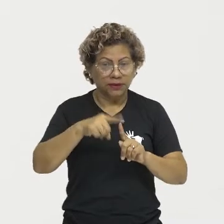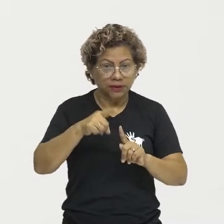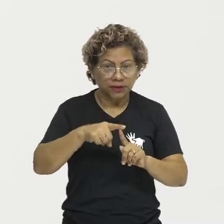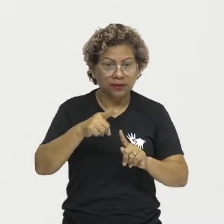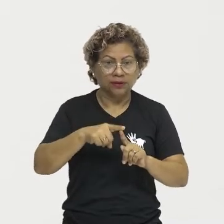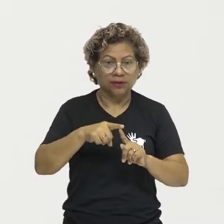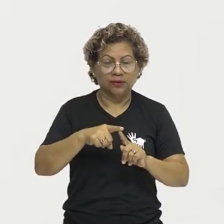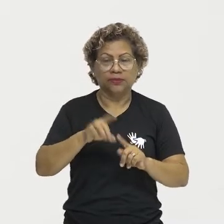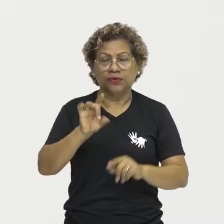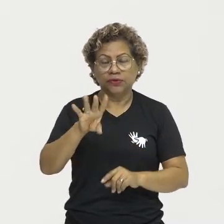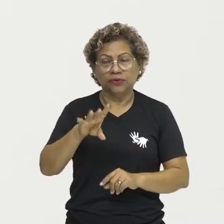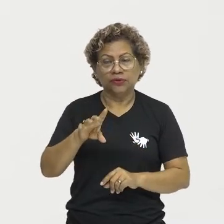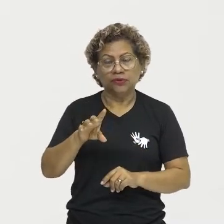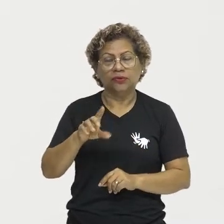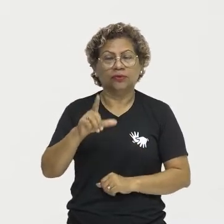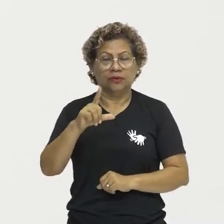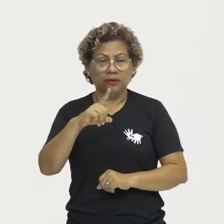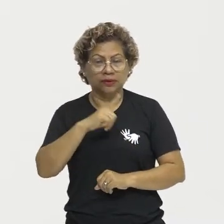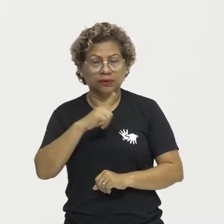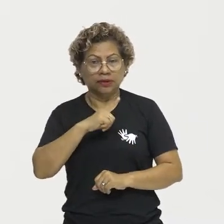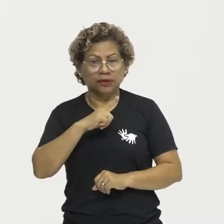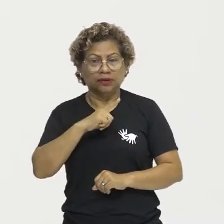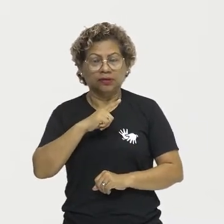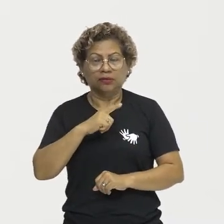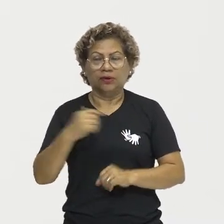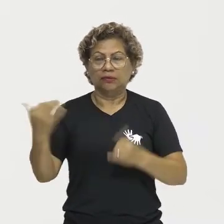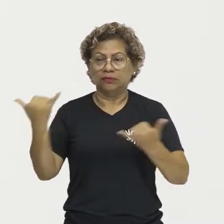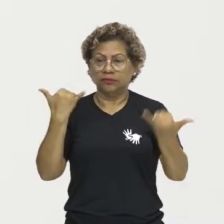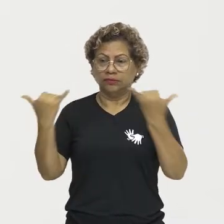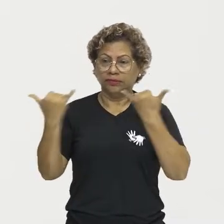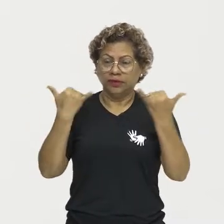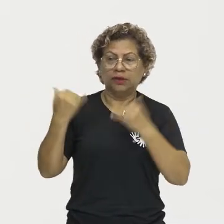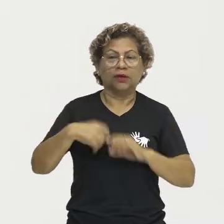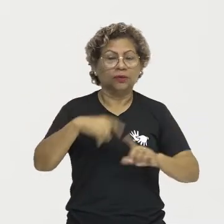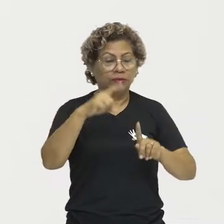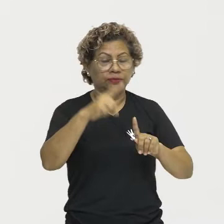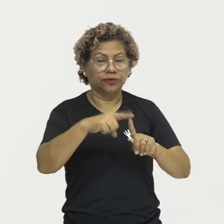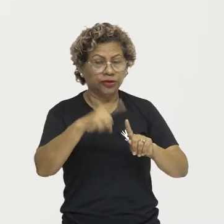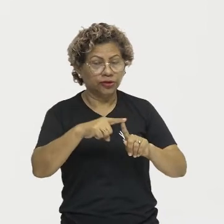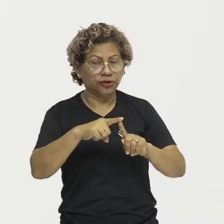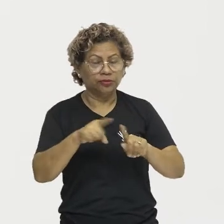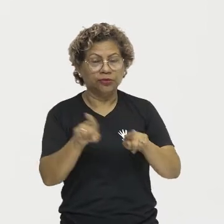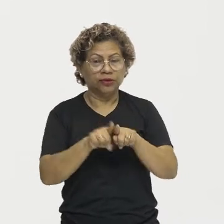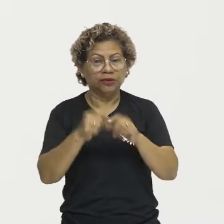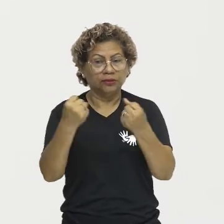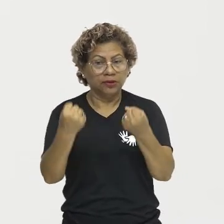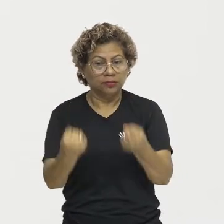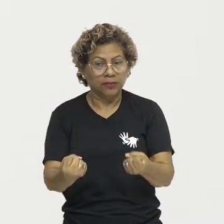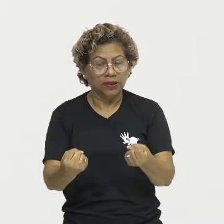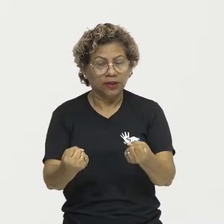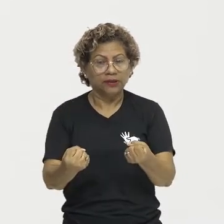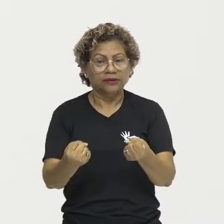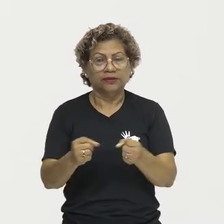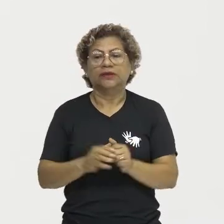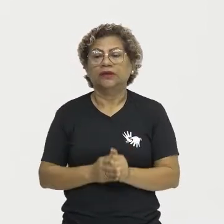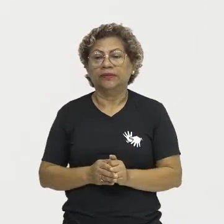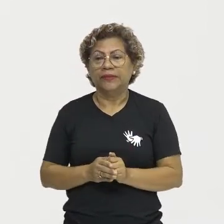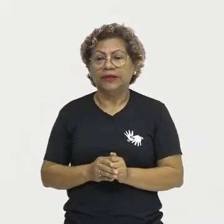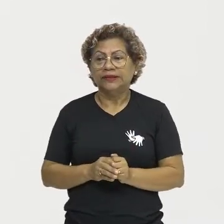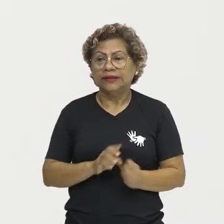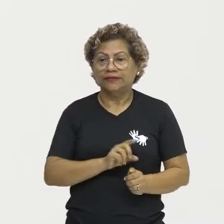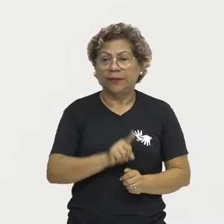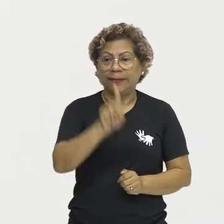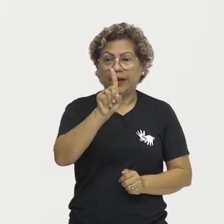pode ficar bem definido quando eu informo módulo ou intensidade, direção e sentido. E